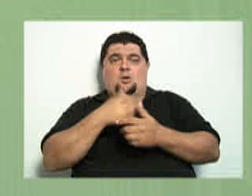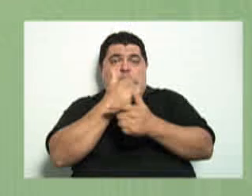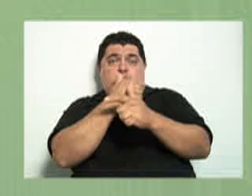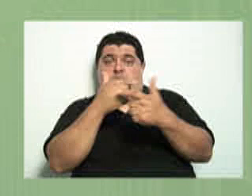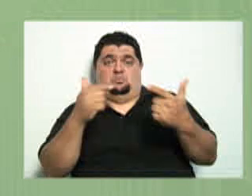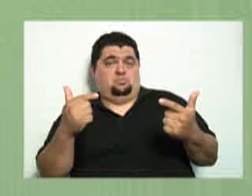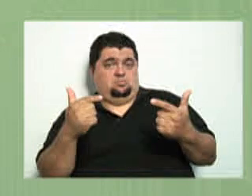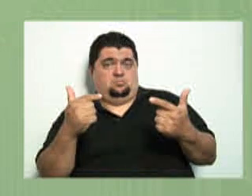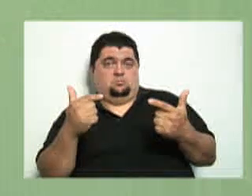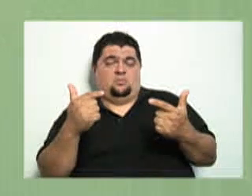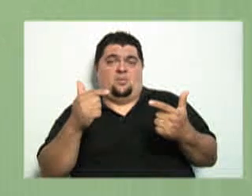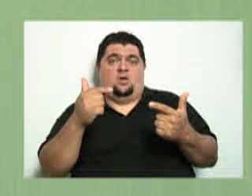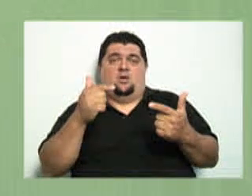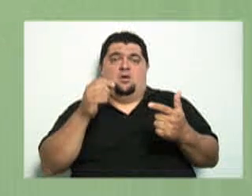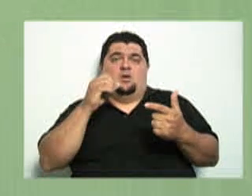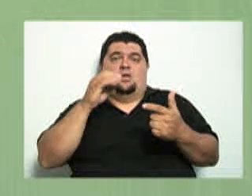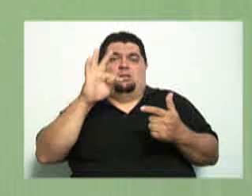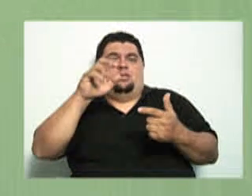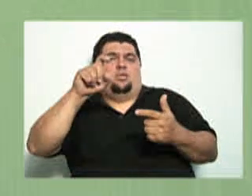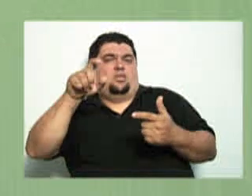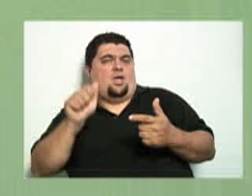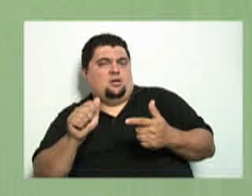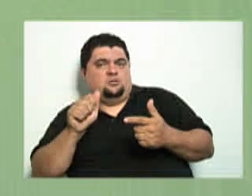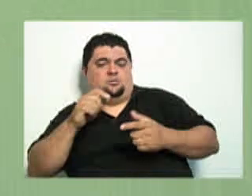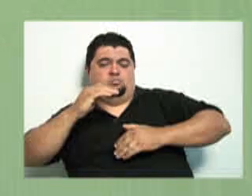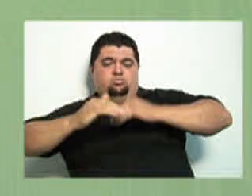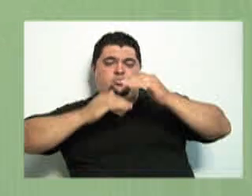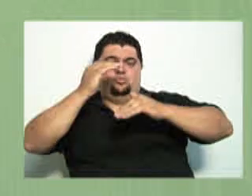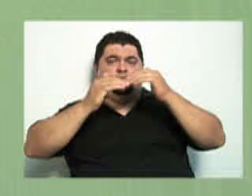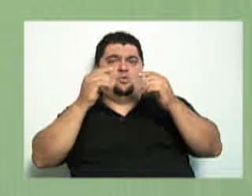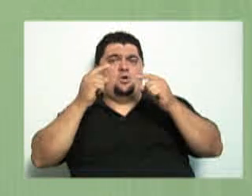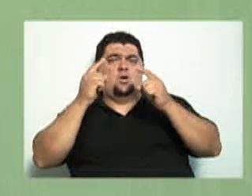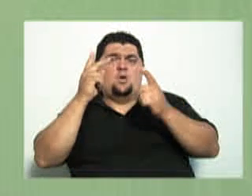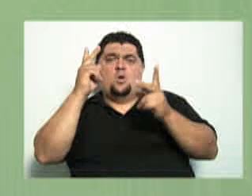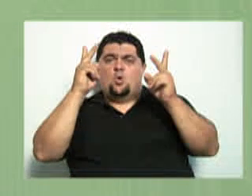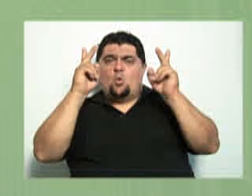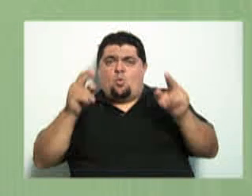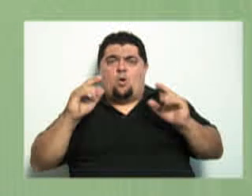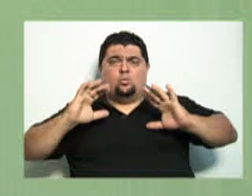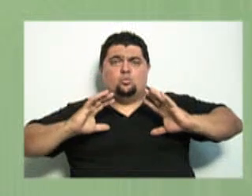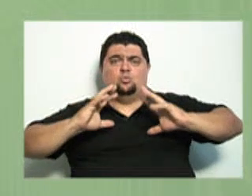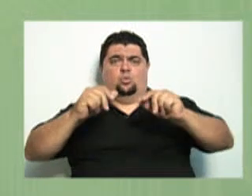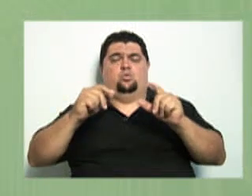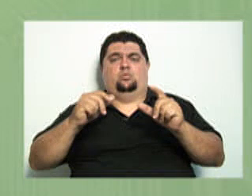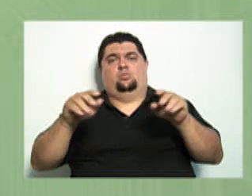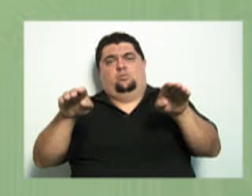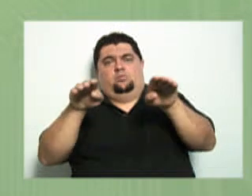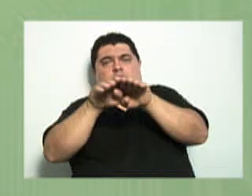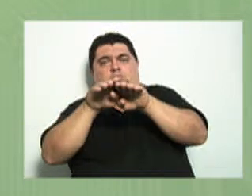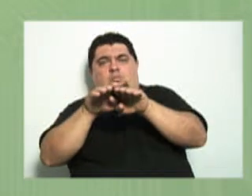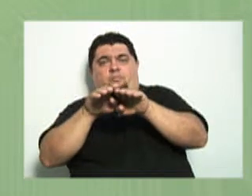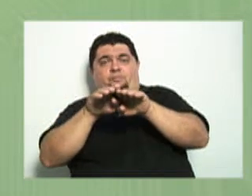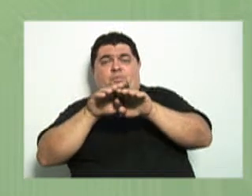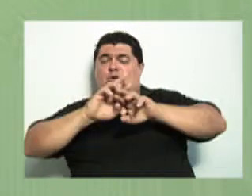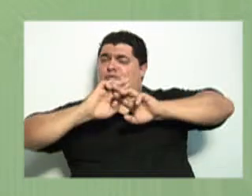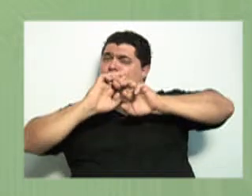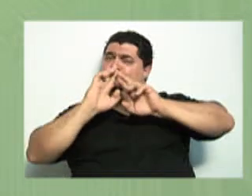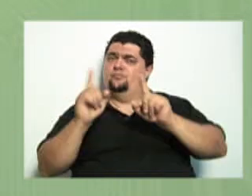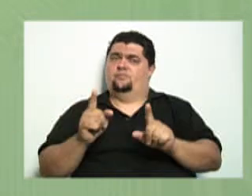porém, que as taxas de desenvolvimento serão iguais para todos. Pelo